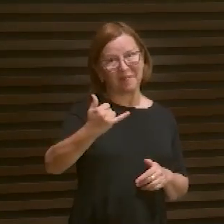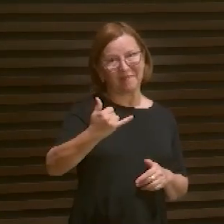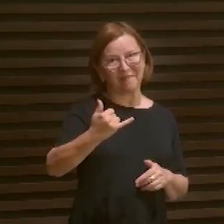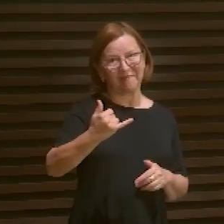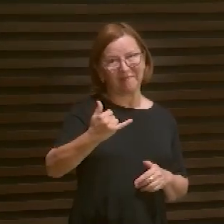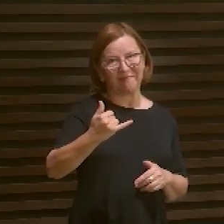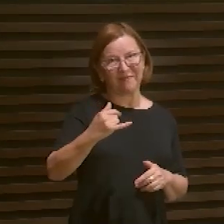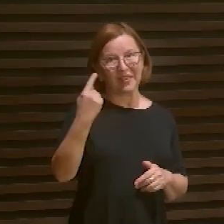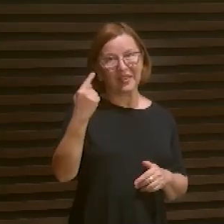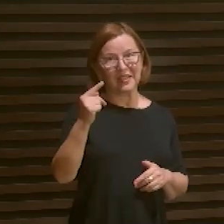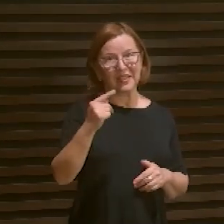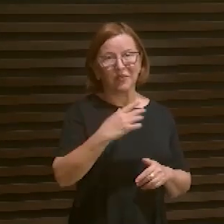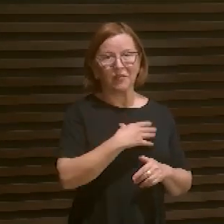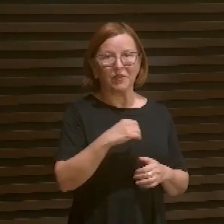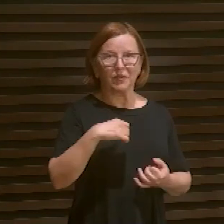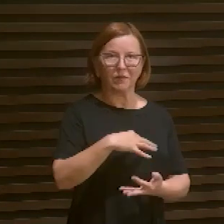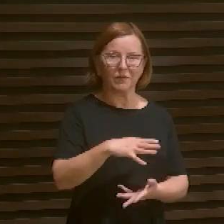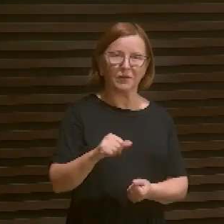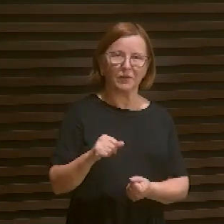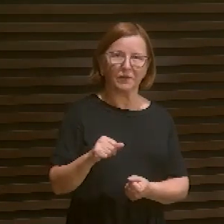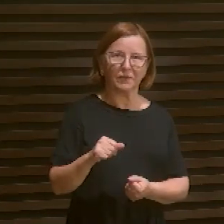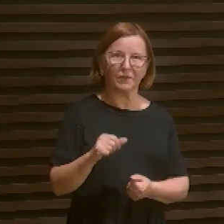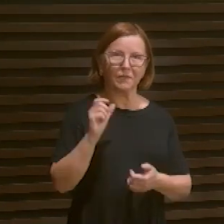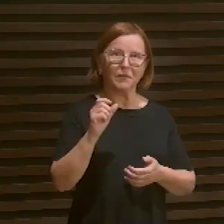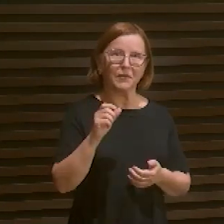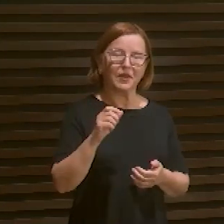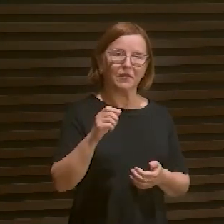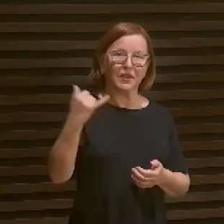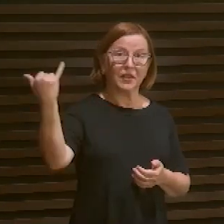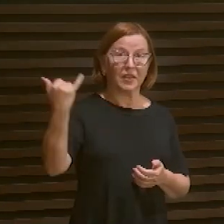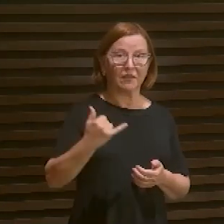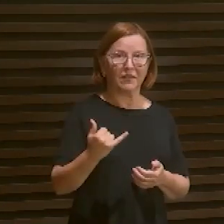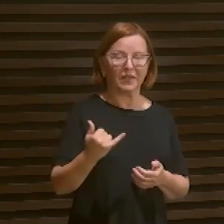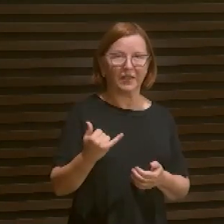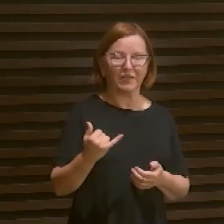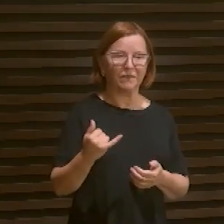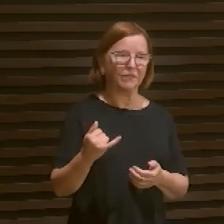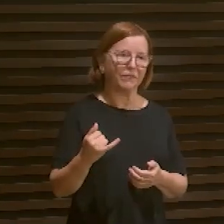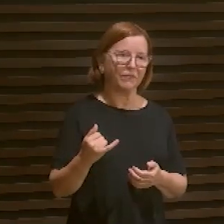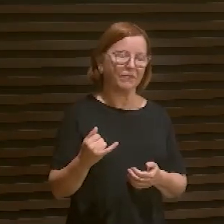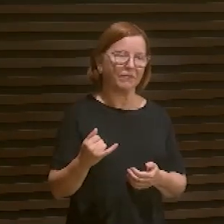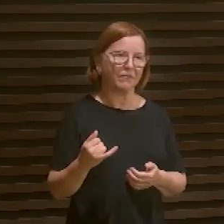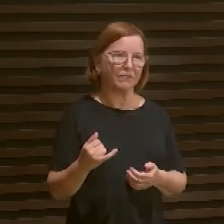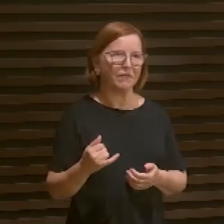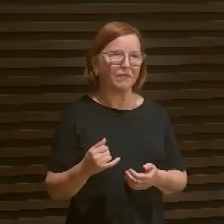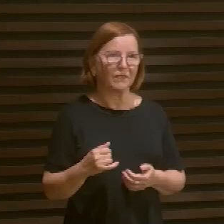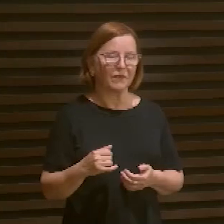enviou o seu Filho ao mundo. A palavra enviar é apostelo.